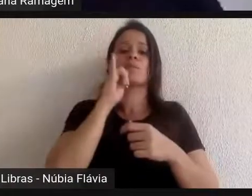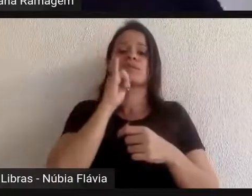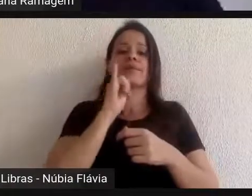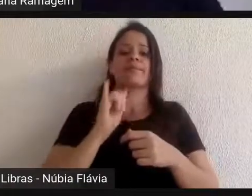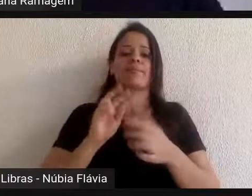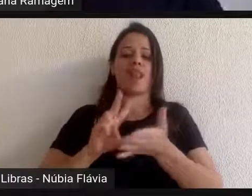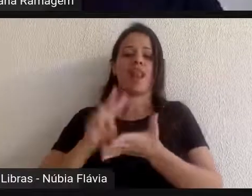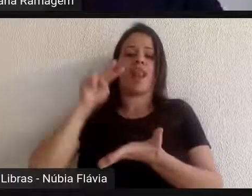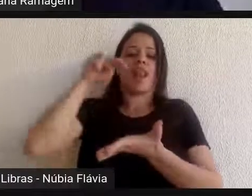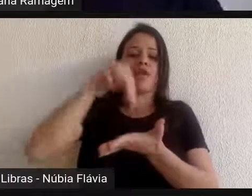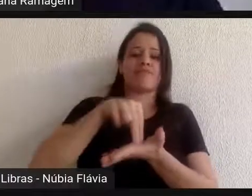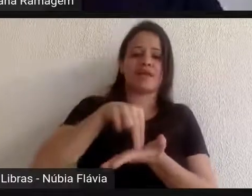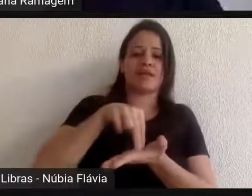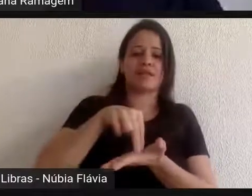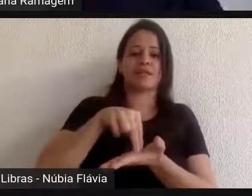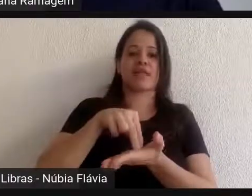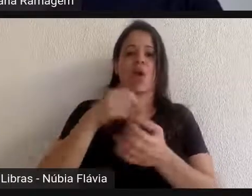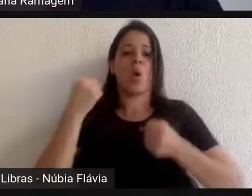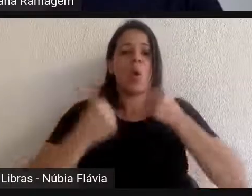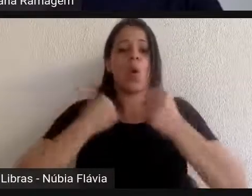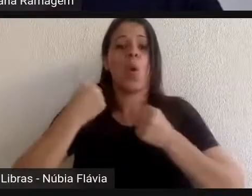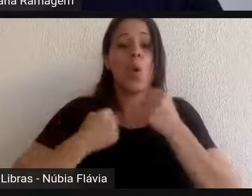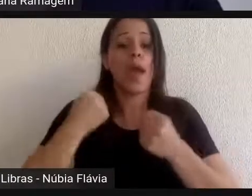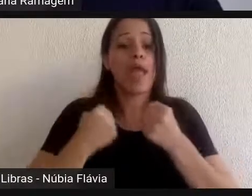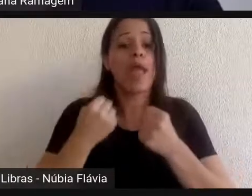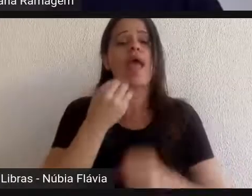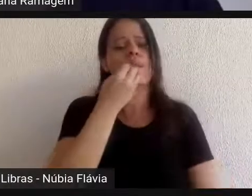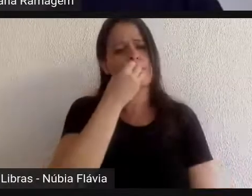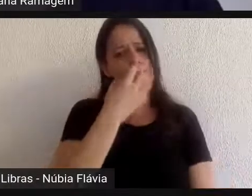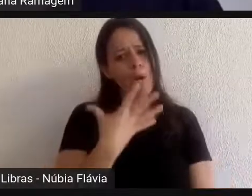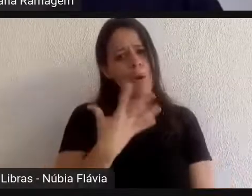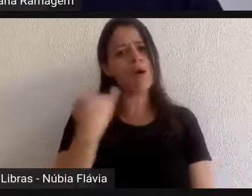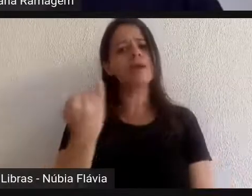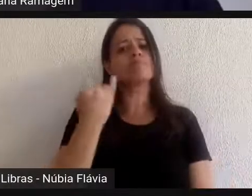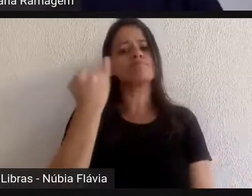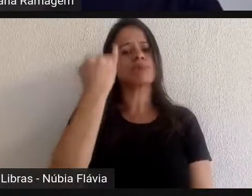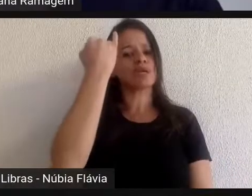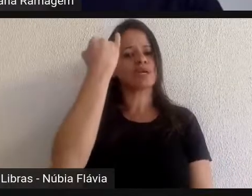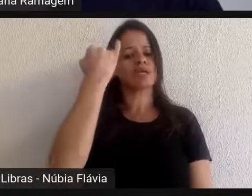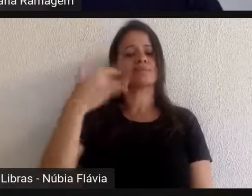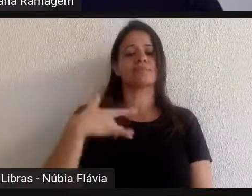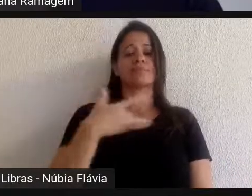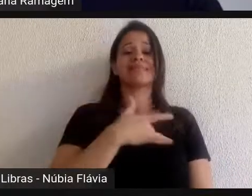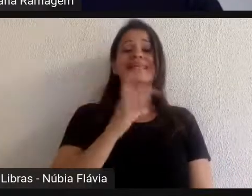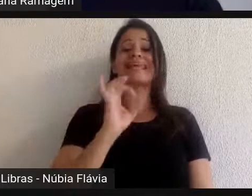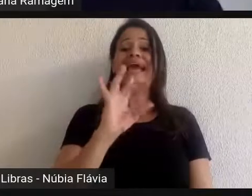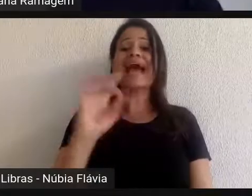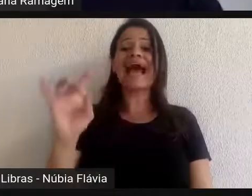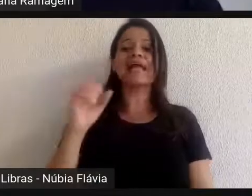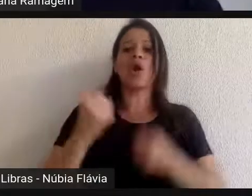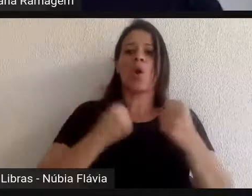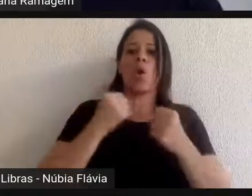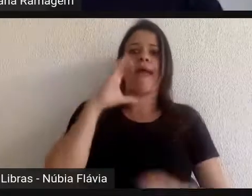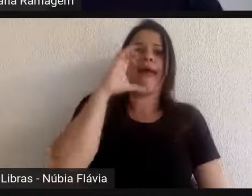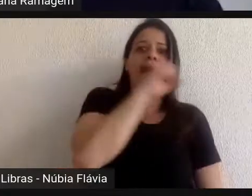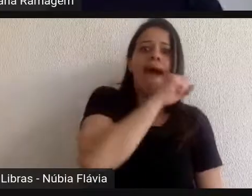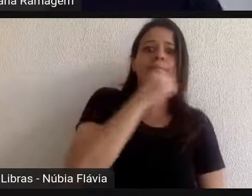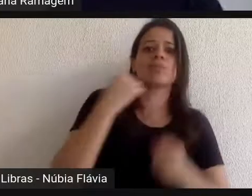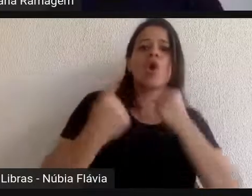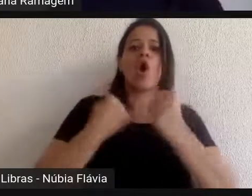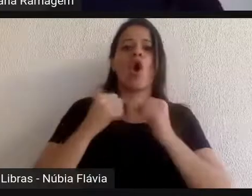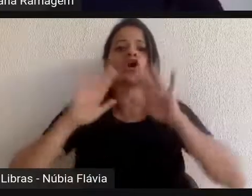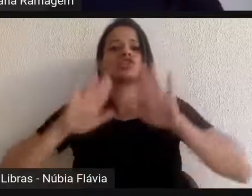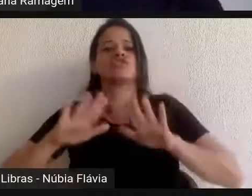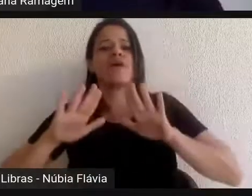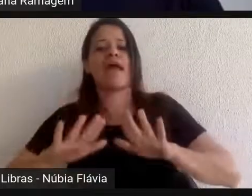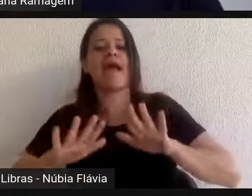ou correr, pessoal, isso é uma questão individual. O importante é se manter